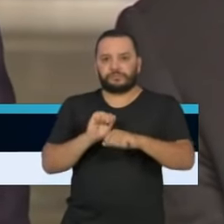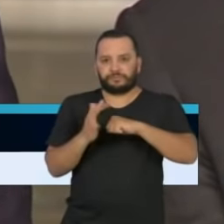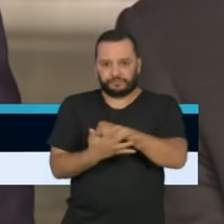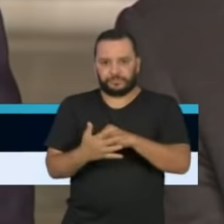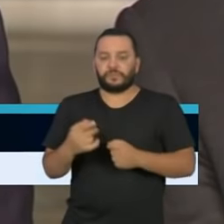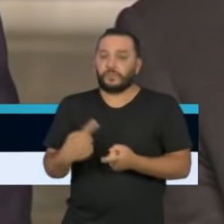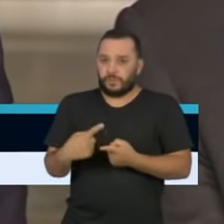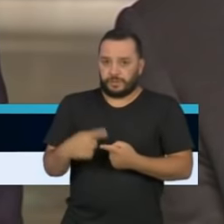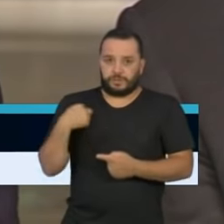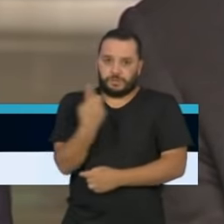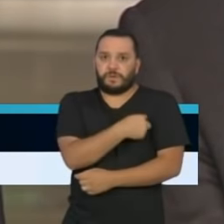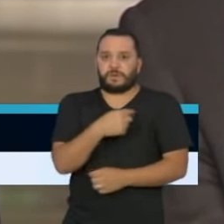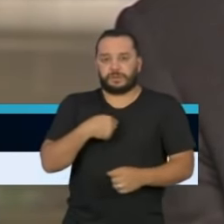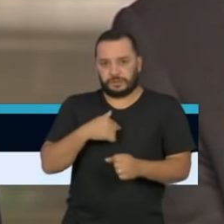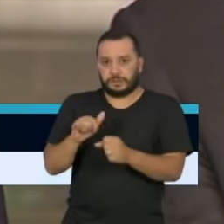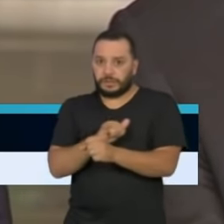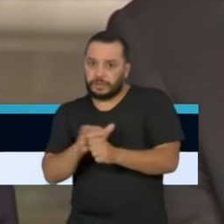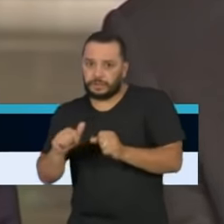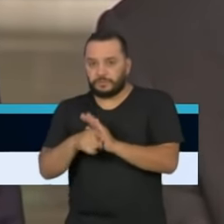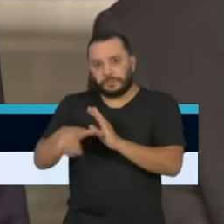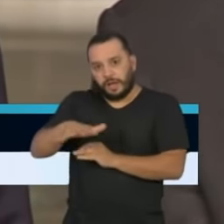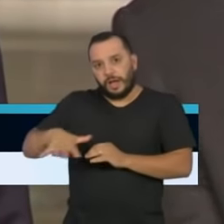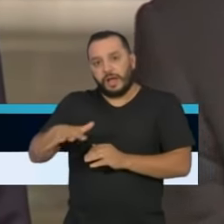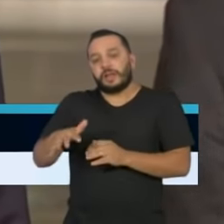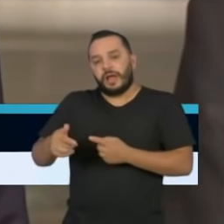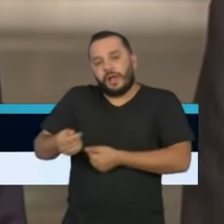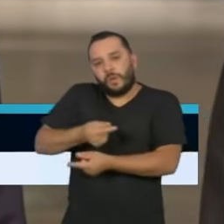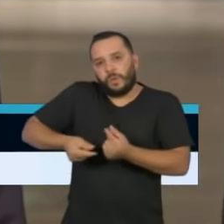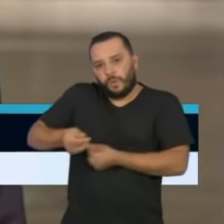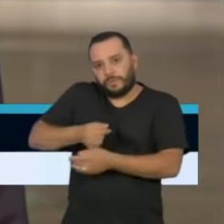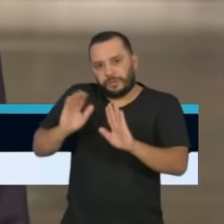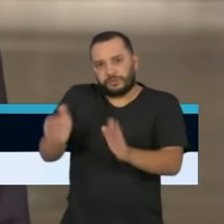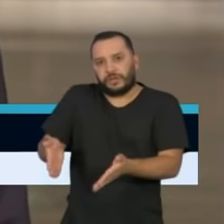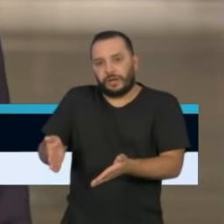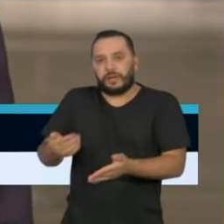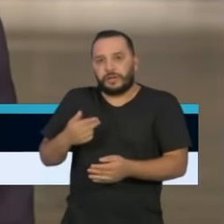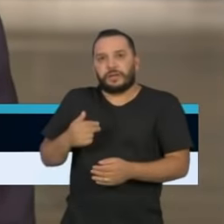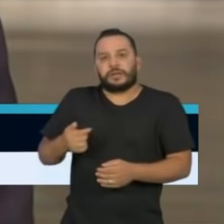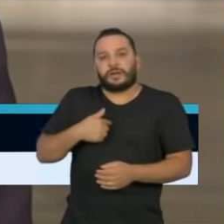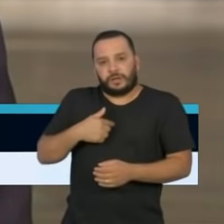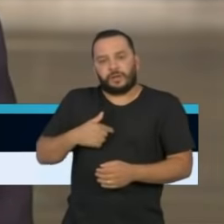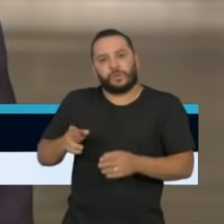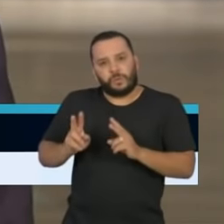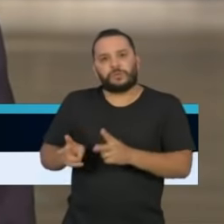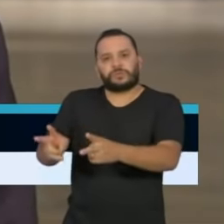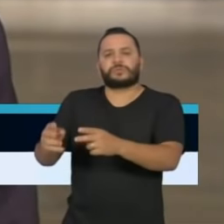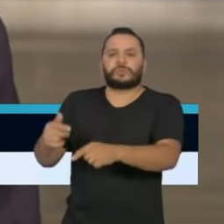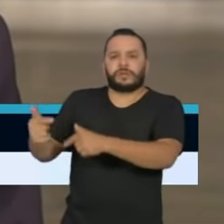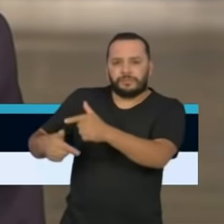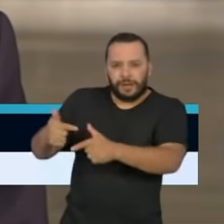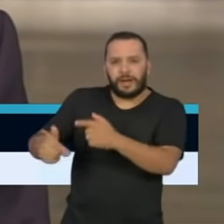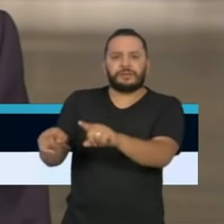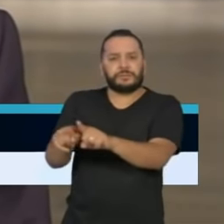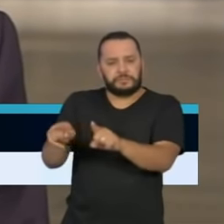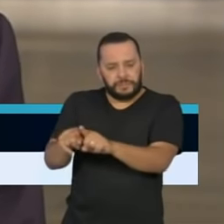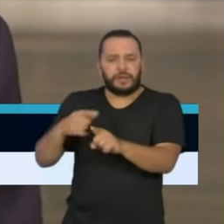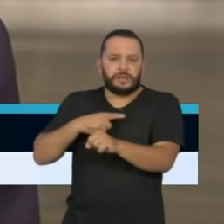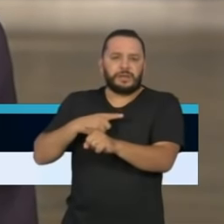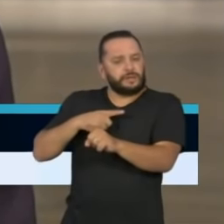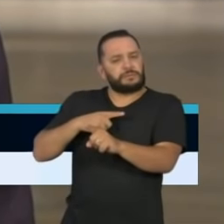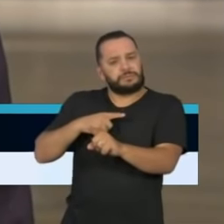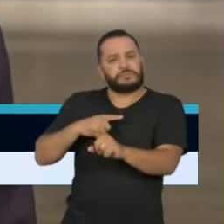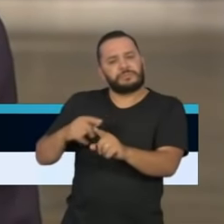algumas medidas de ordem econômica, anunciamos na última sexta-feira, para a manutenção da empregabilidade e as condições econômicas mínimas de funcionamento